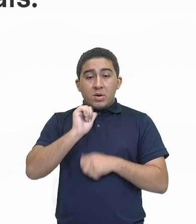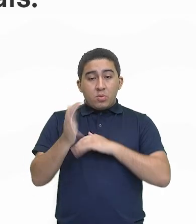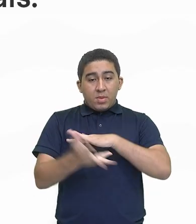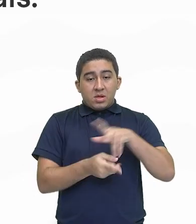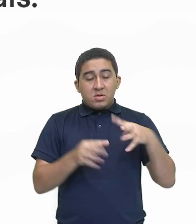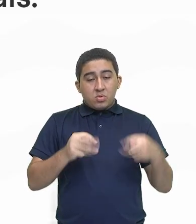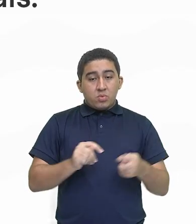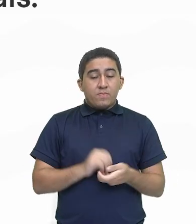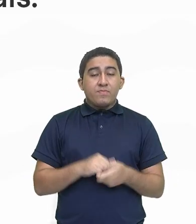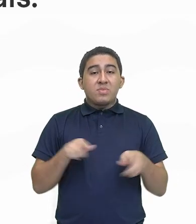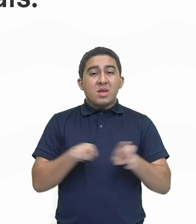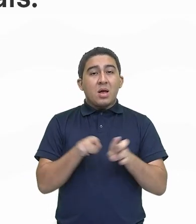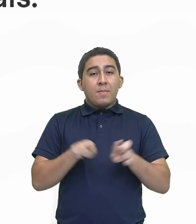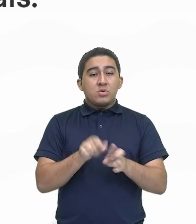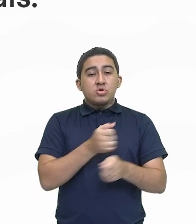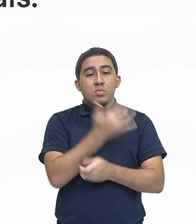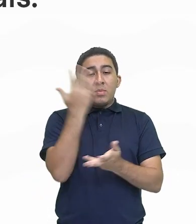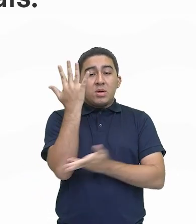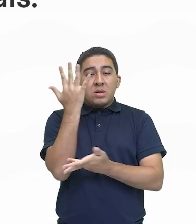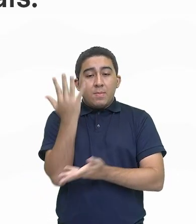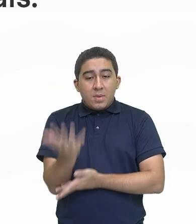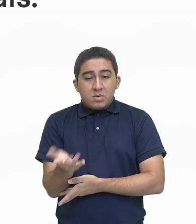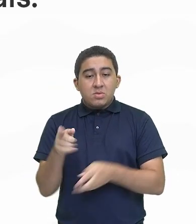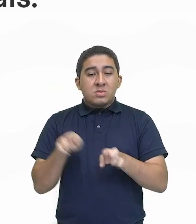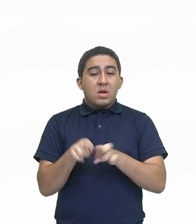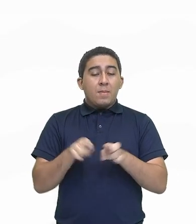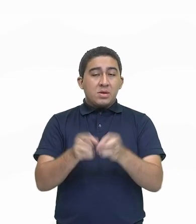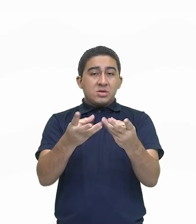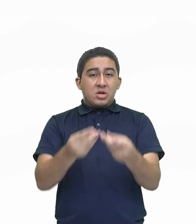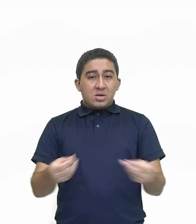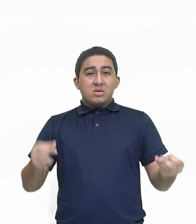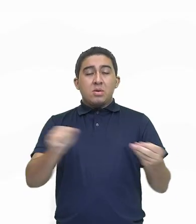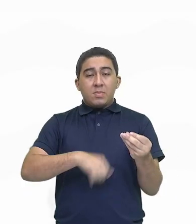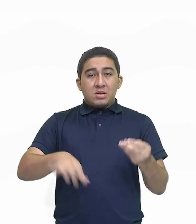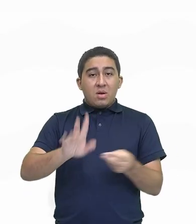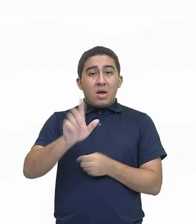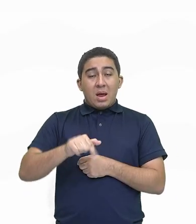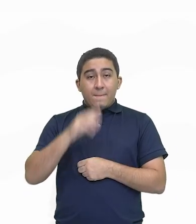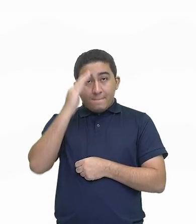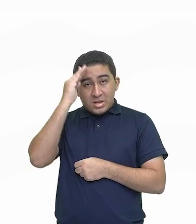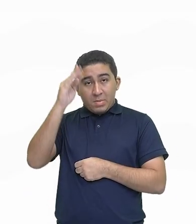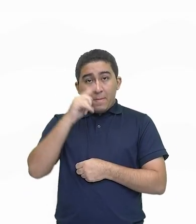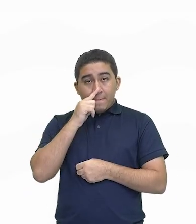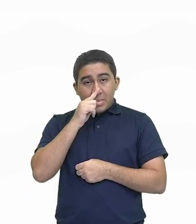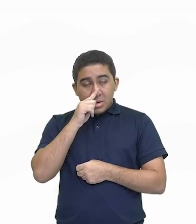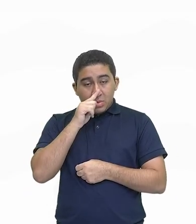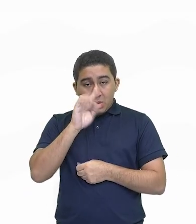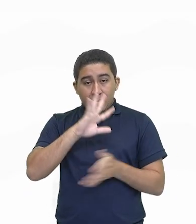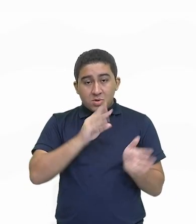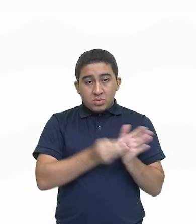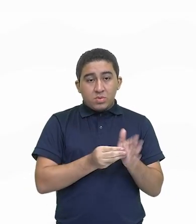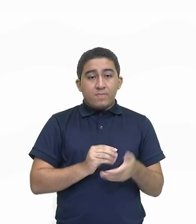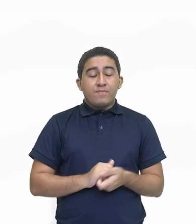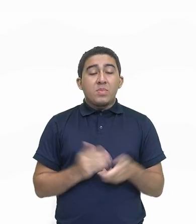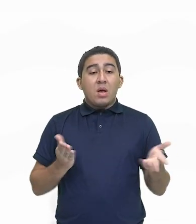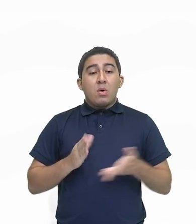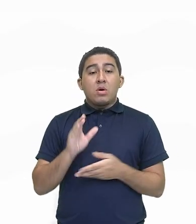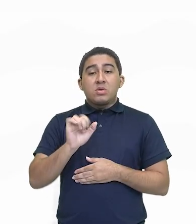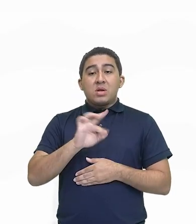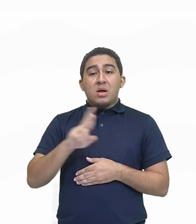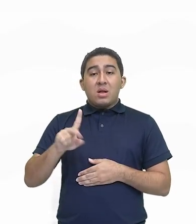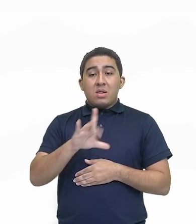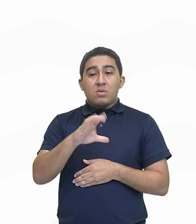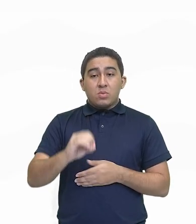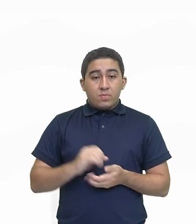e a degradação ambiental são aí as principais ameaças da Amazônia. Vamos ver agora sobre o Cerrado.